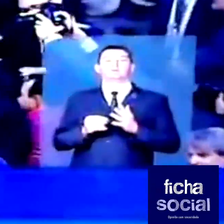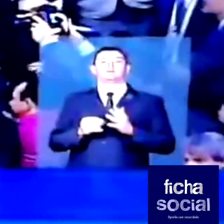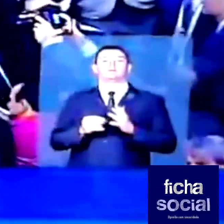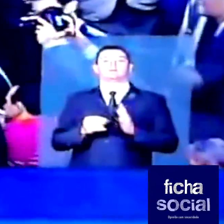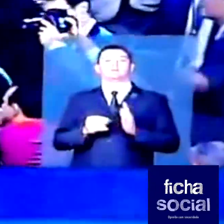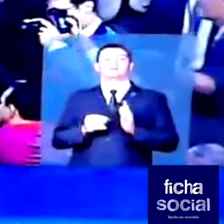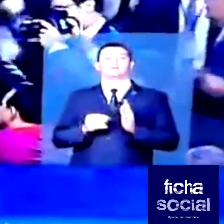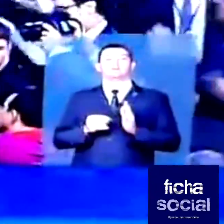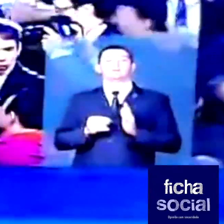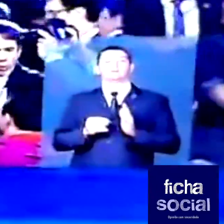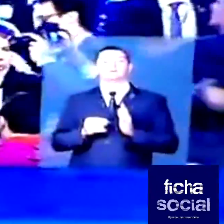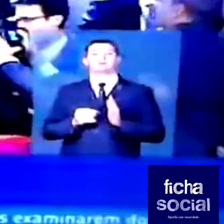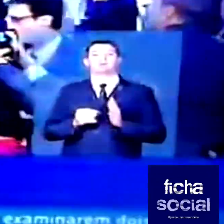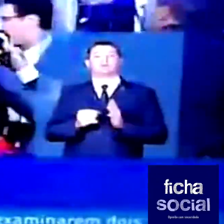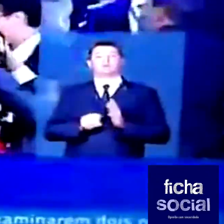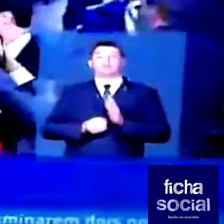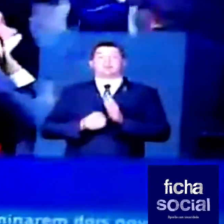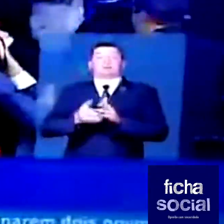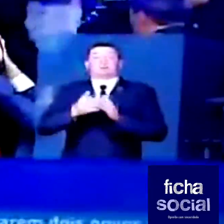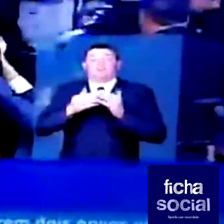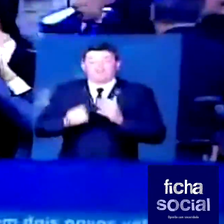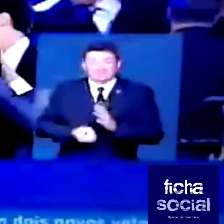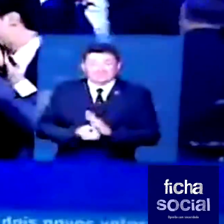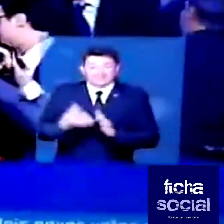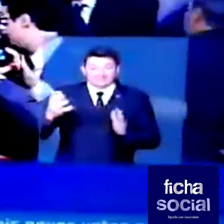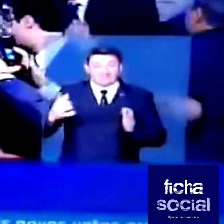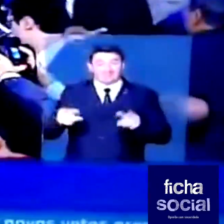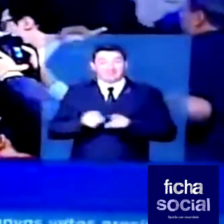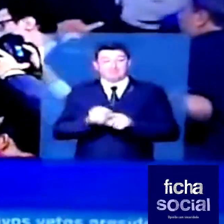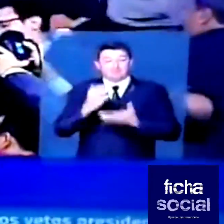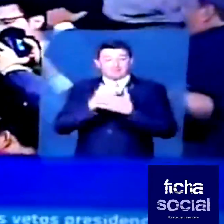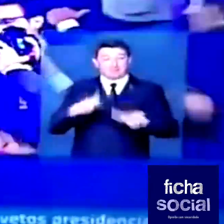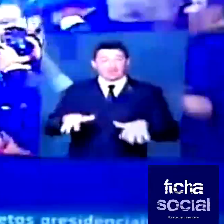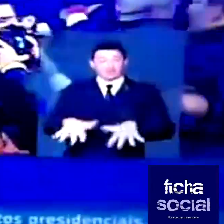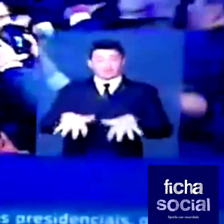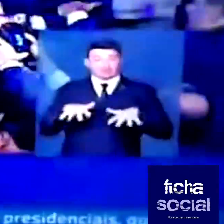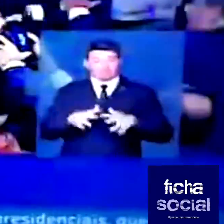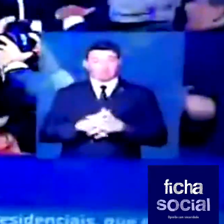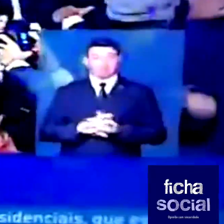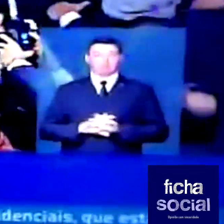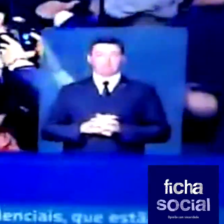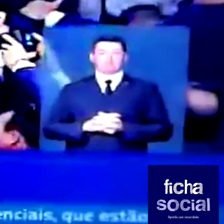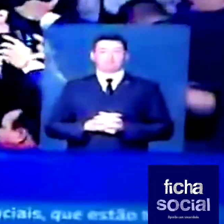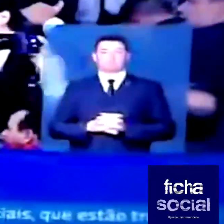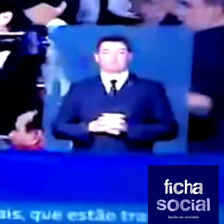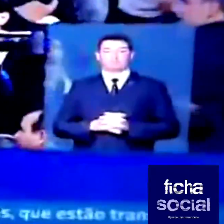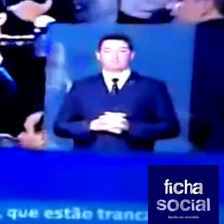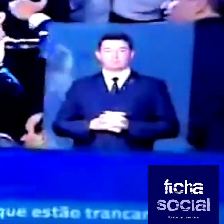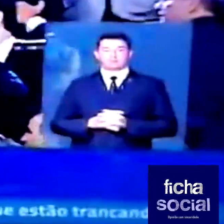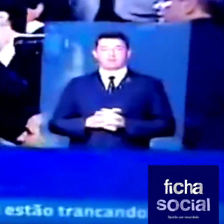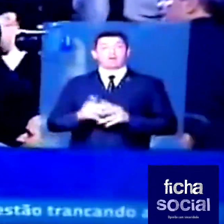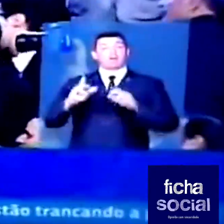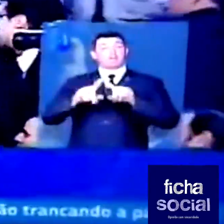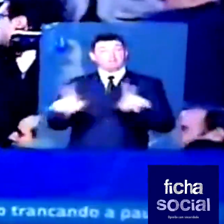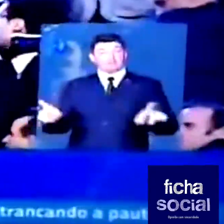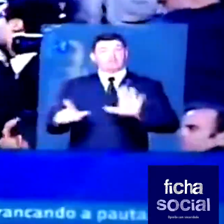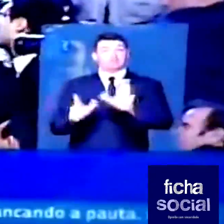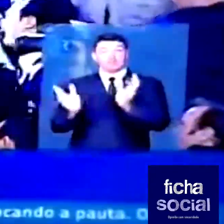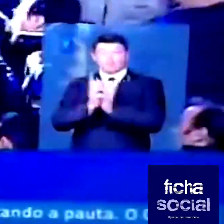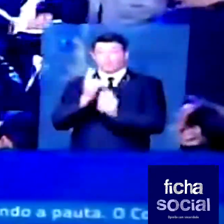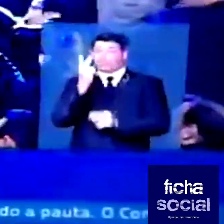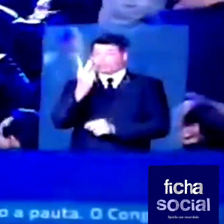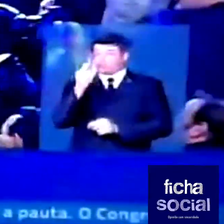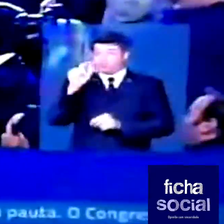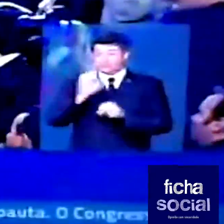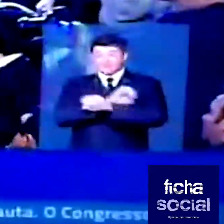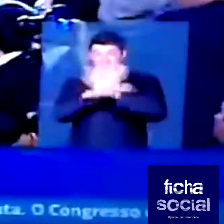do Democratas, pedindo, inclusive, que haja o encerramento da sessão, Antônio Carlos. Agora, veja bem, há dois grupos aqui